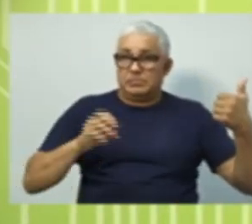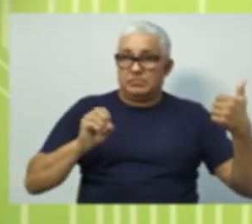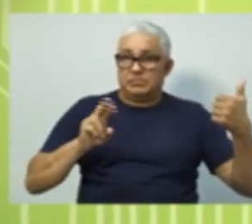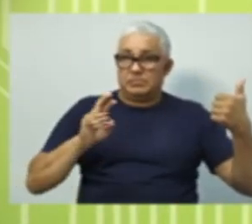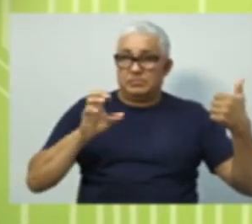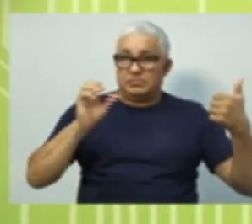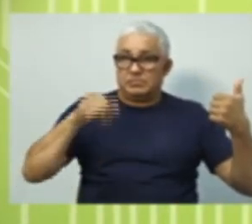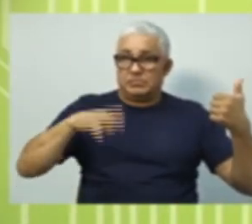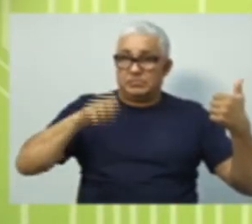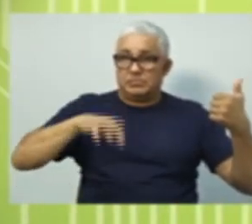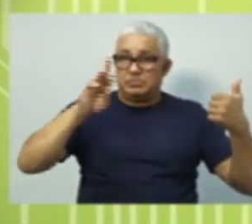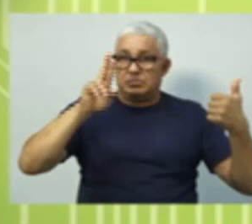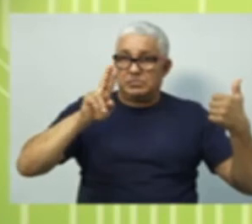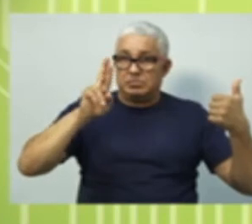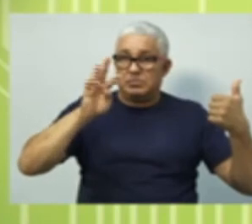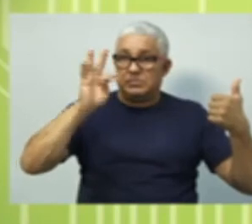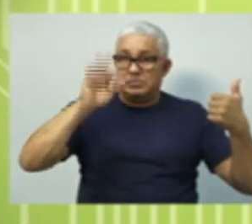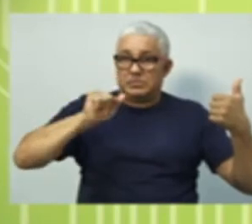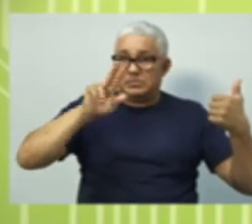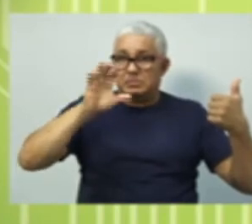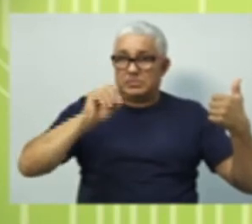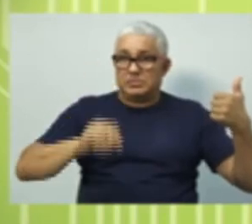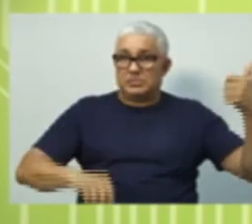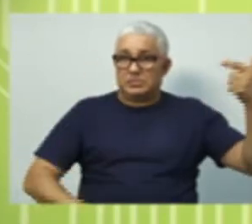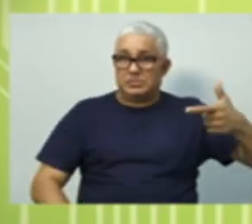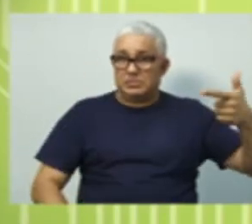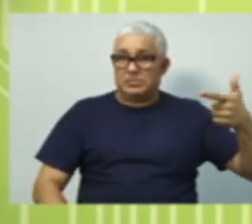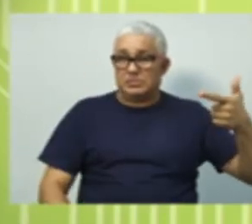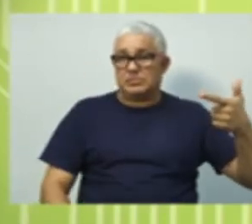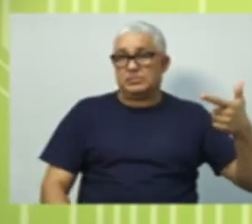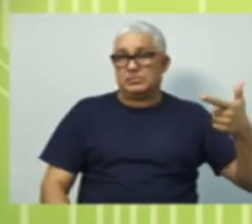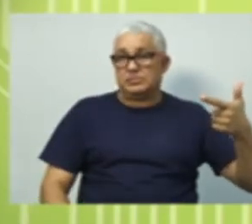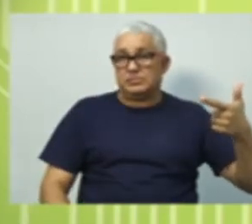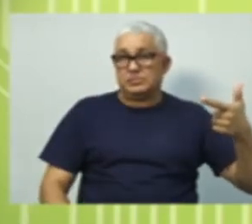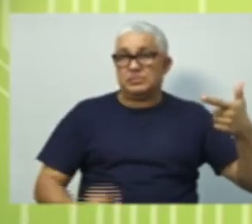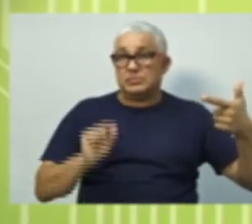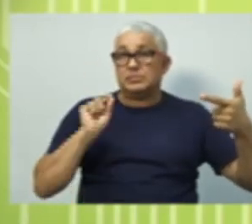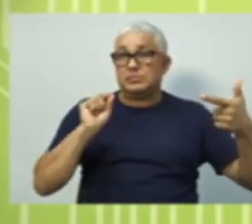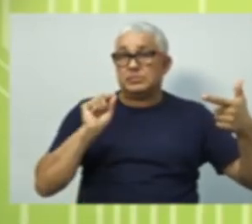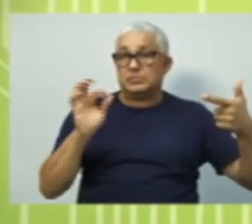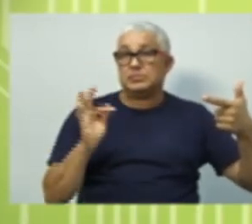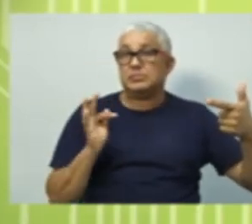algum questionamento ainda, professor? Temos mais o questionamento aqui